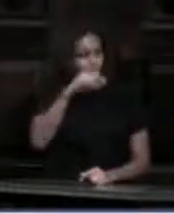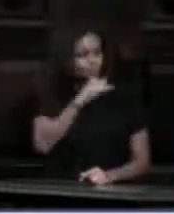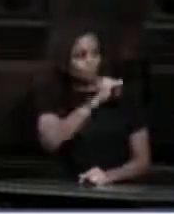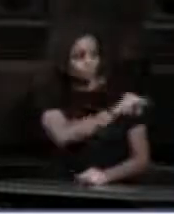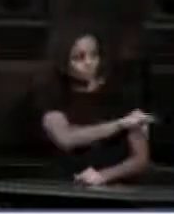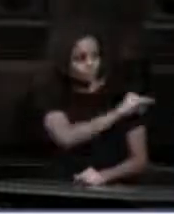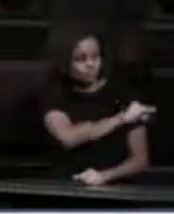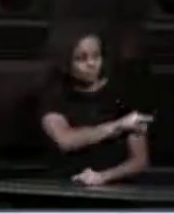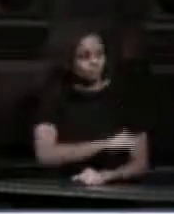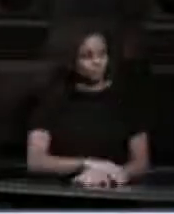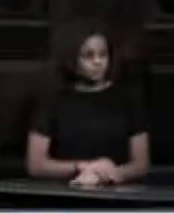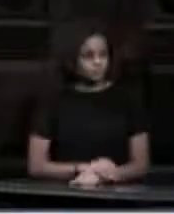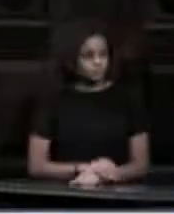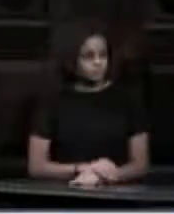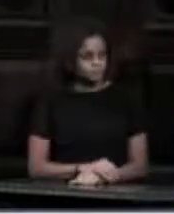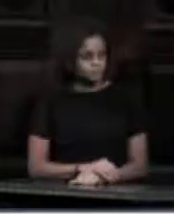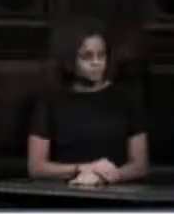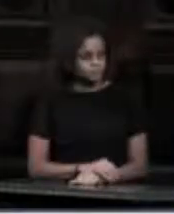Nesse sentido,